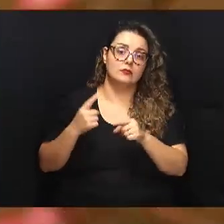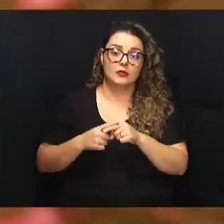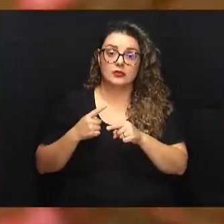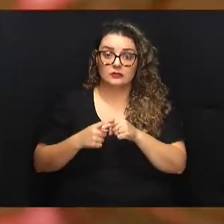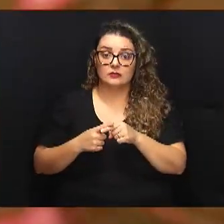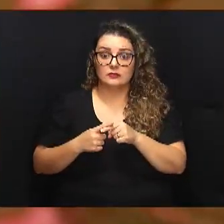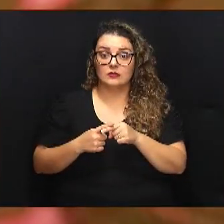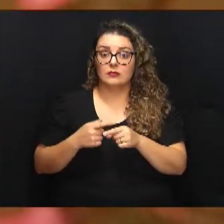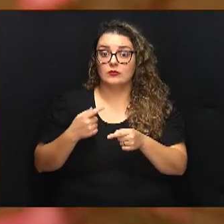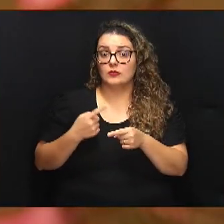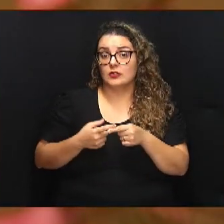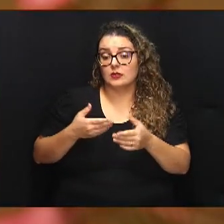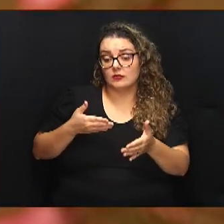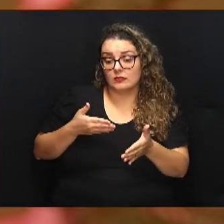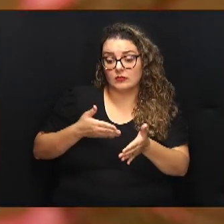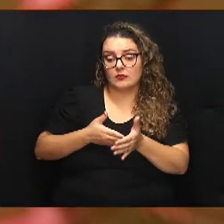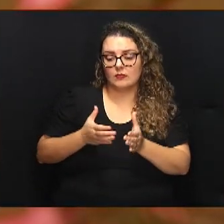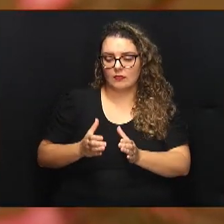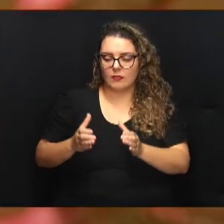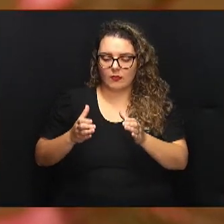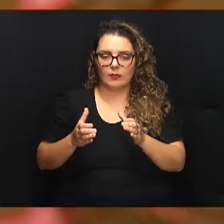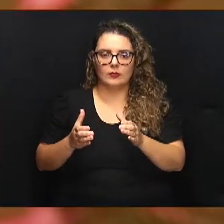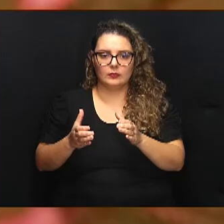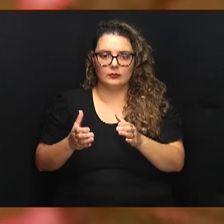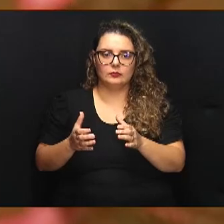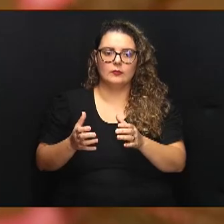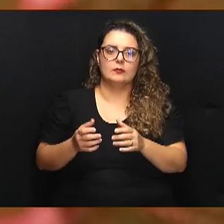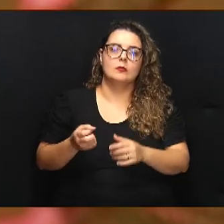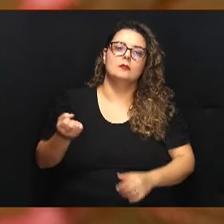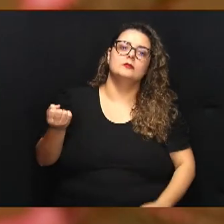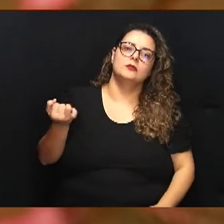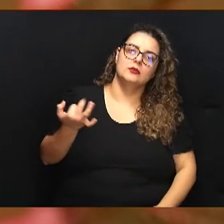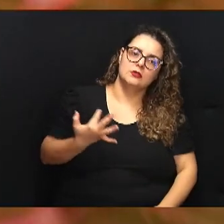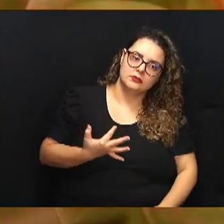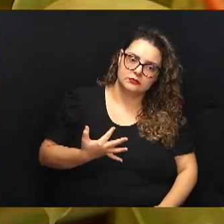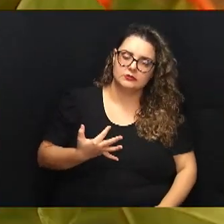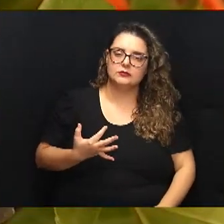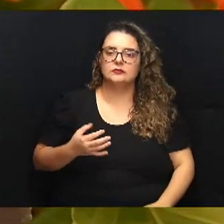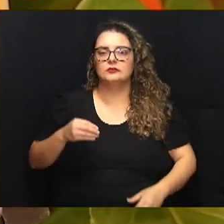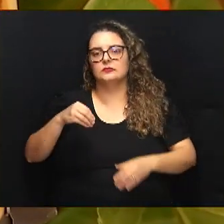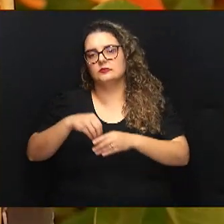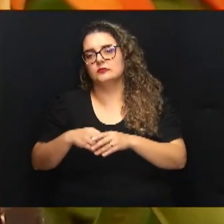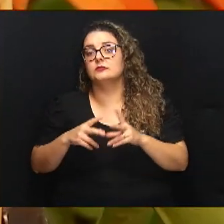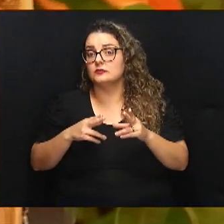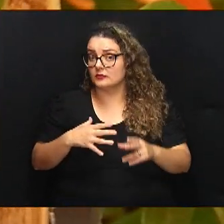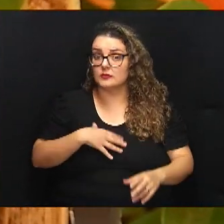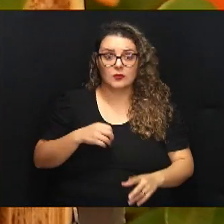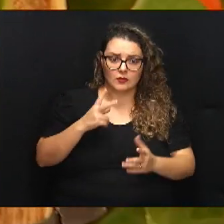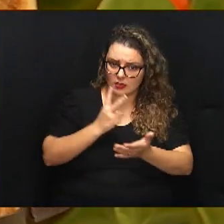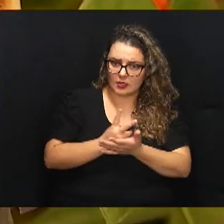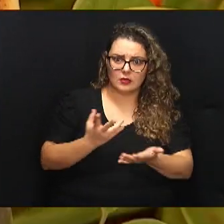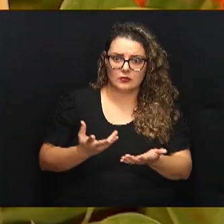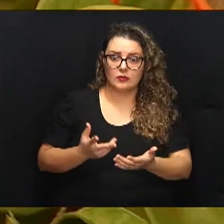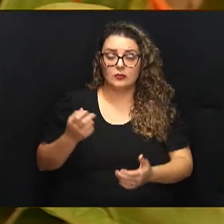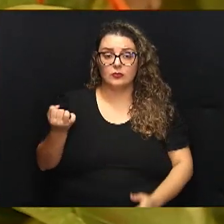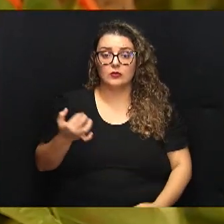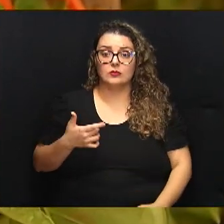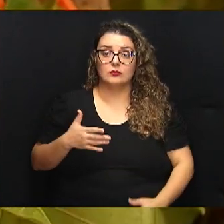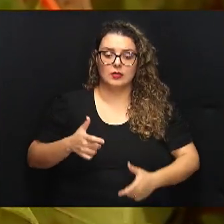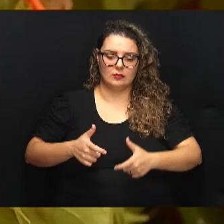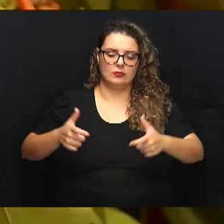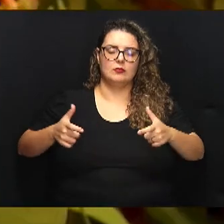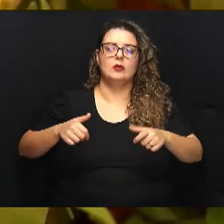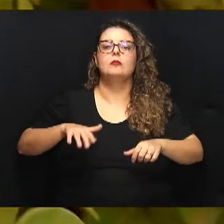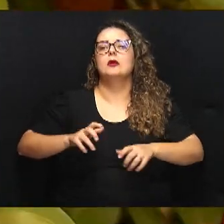ela vai limitar o vaso, o tanto de terra que você vai plantar. É como um filho mesmo, quanto mais espaço você dá para ele, ele